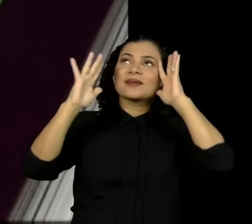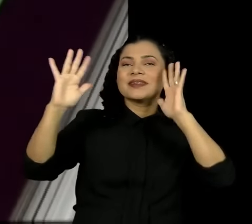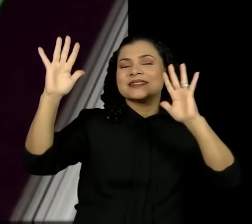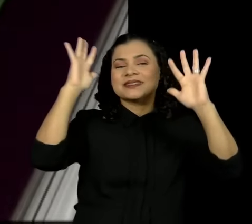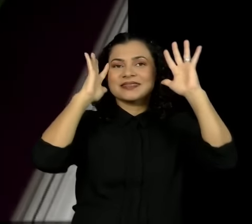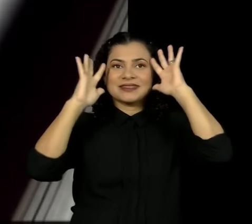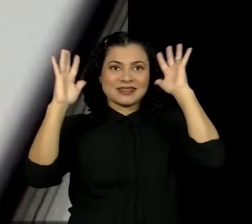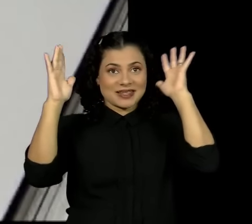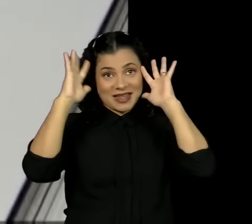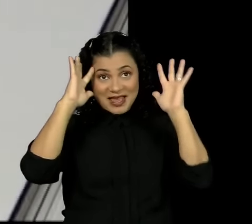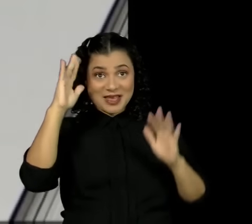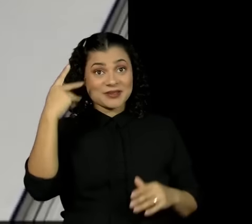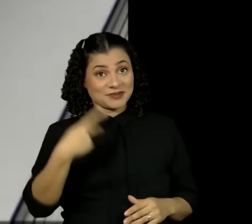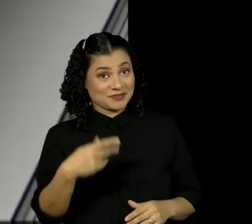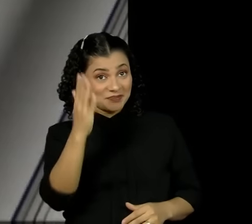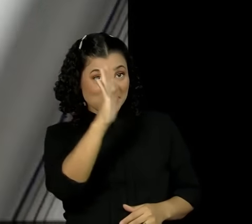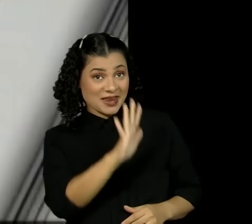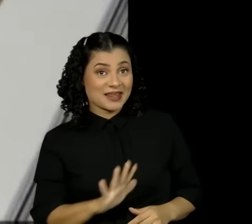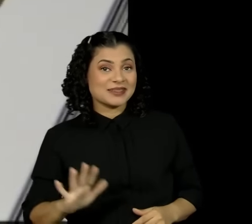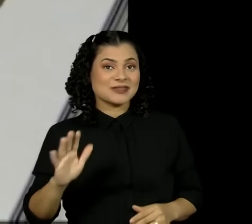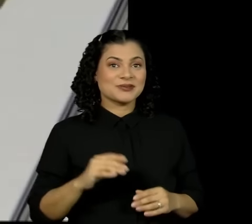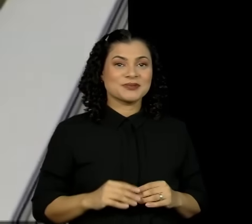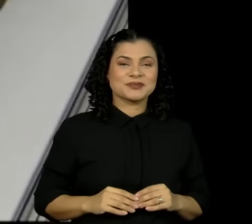de muitas gerações.